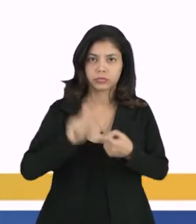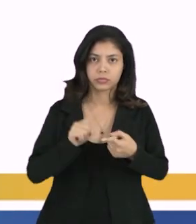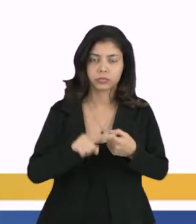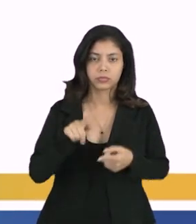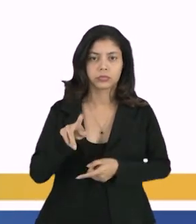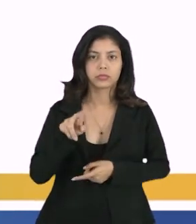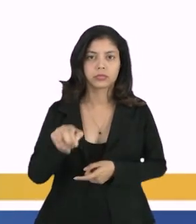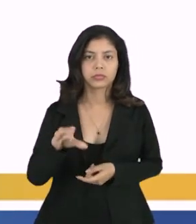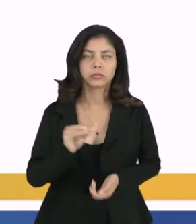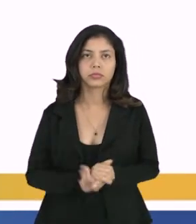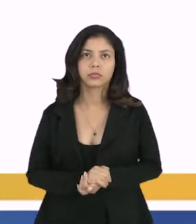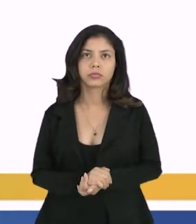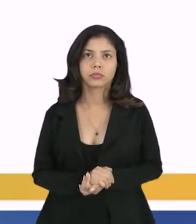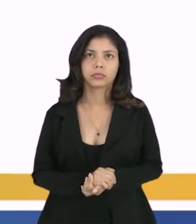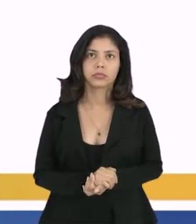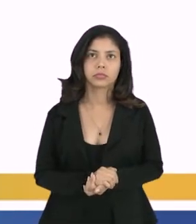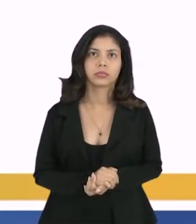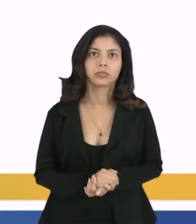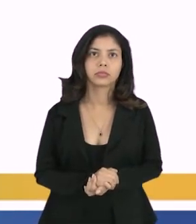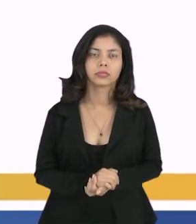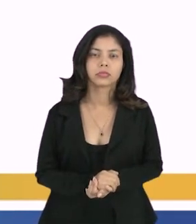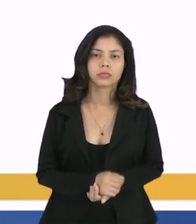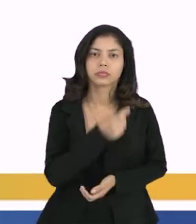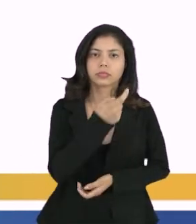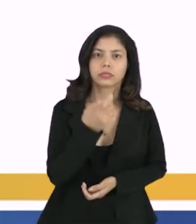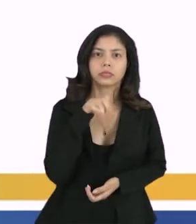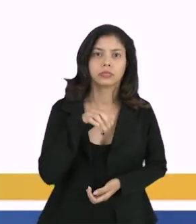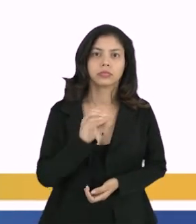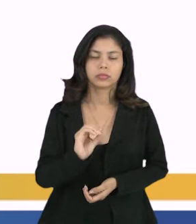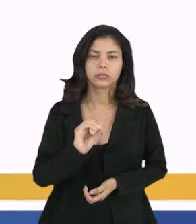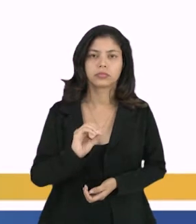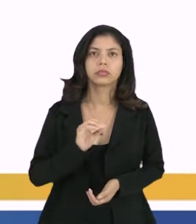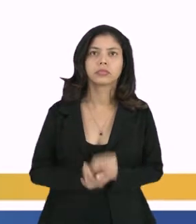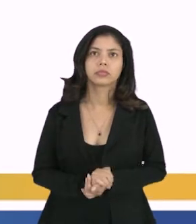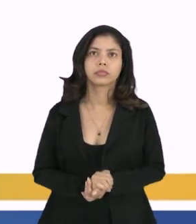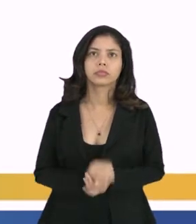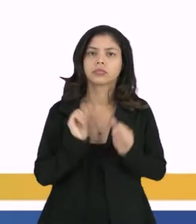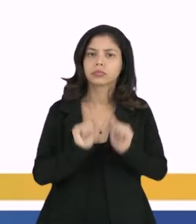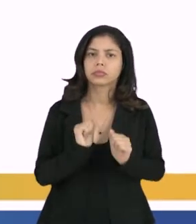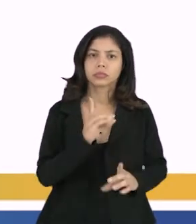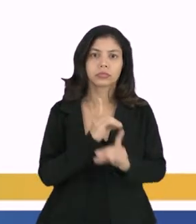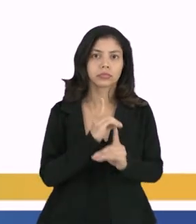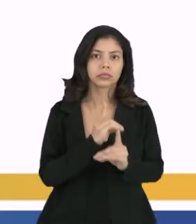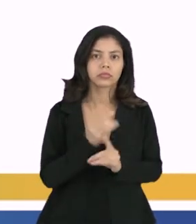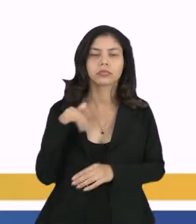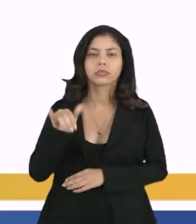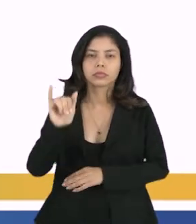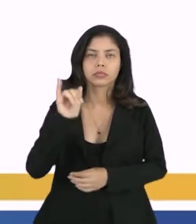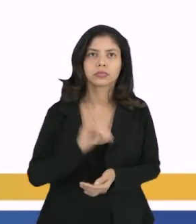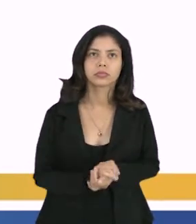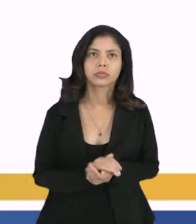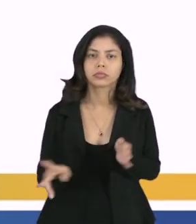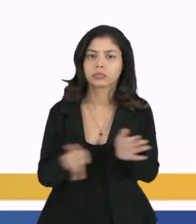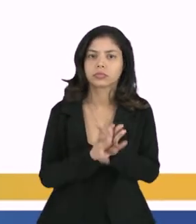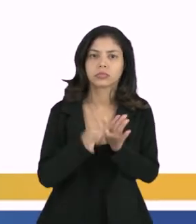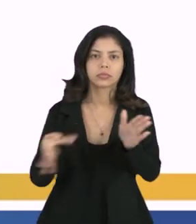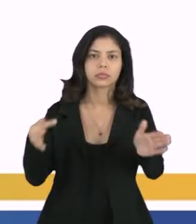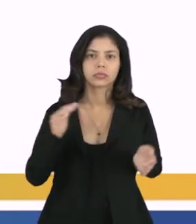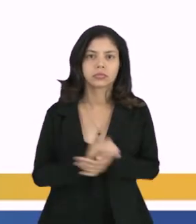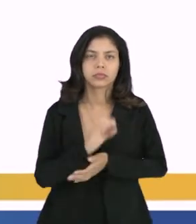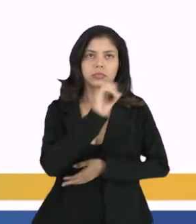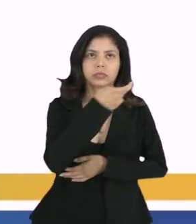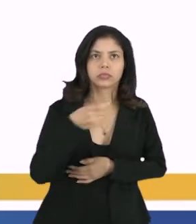com duas incógnitas, e eu pego um x0 qualquer, eu posso encontrar um valor para y em função de